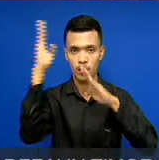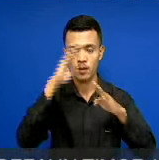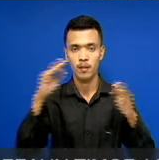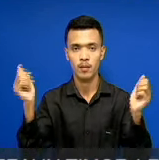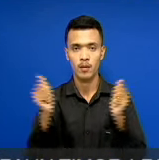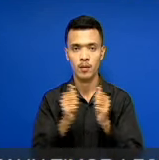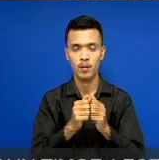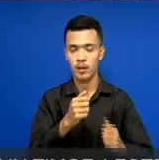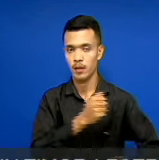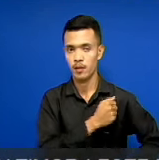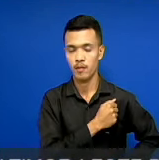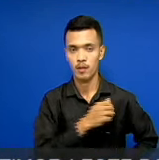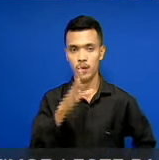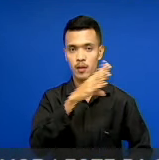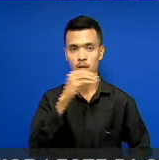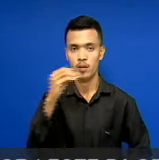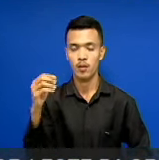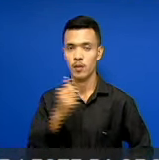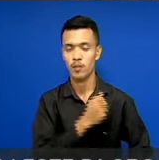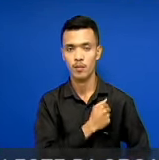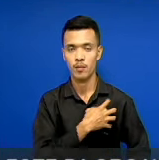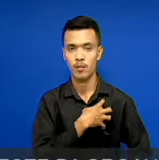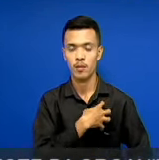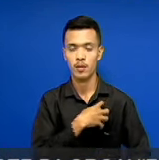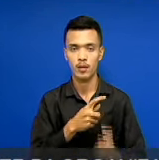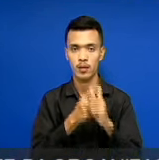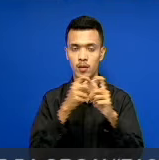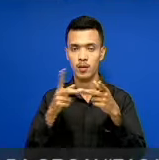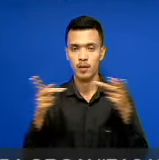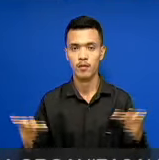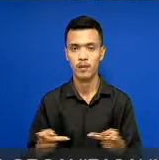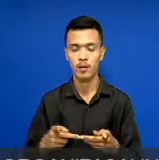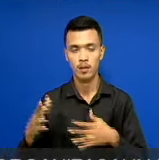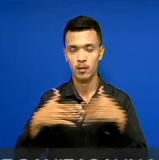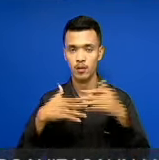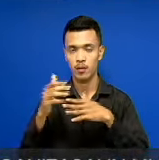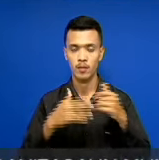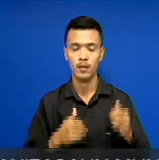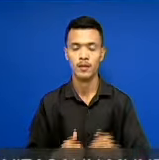entre FFDTL, Polícia Trânsito e a terreno não é normal.